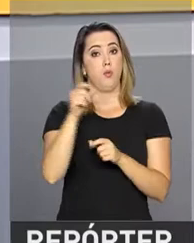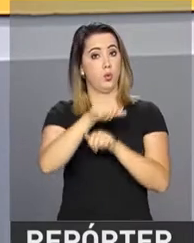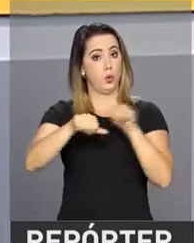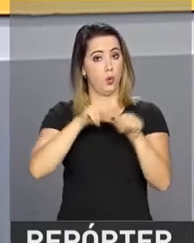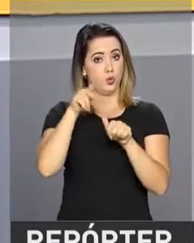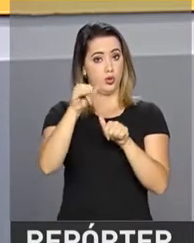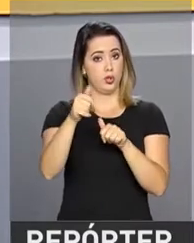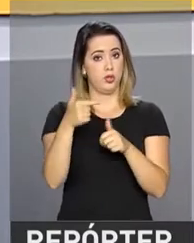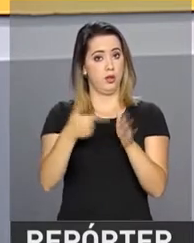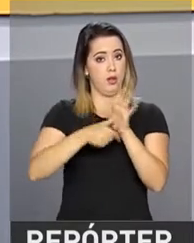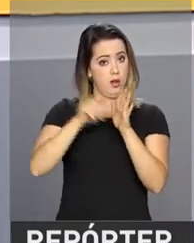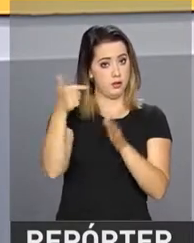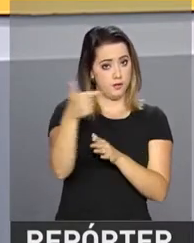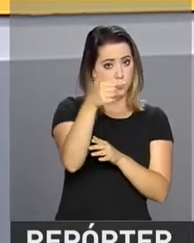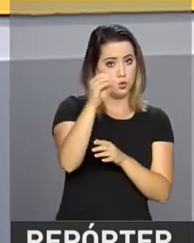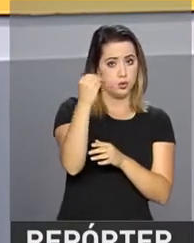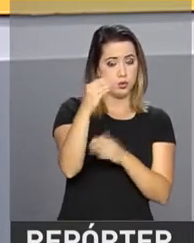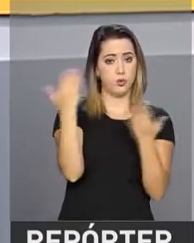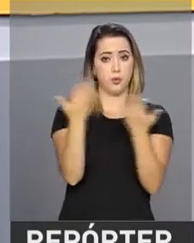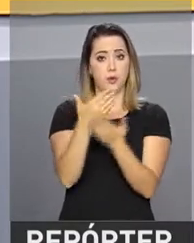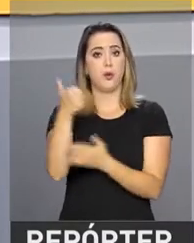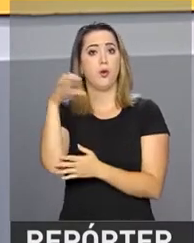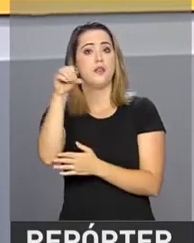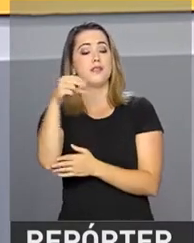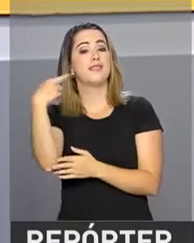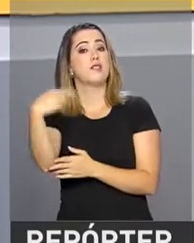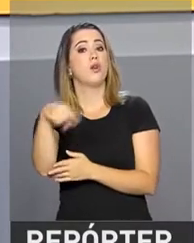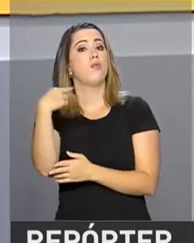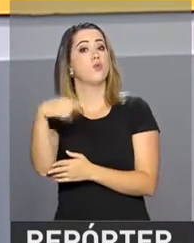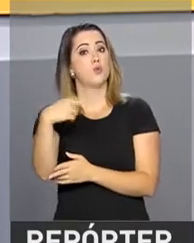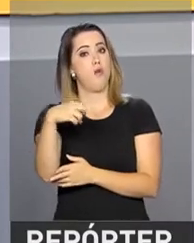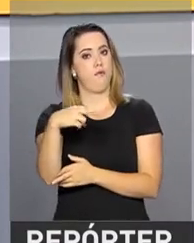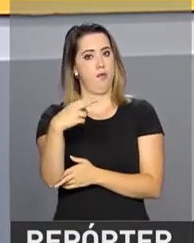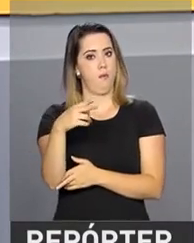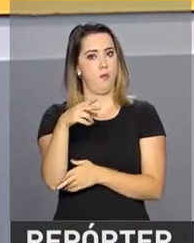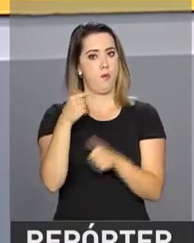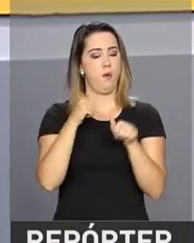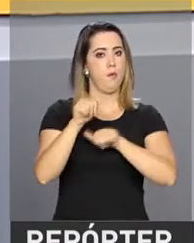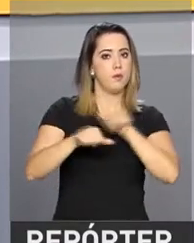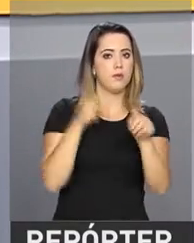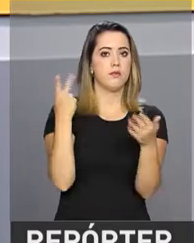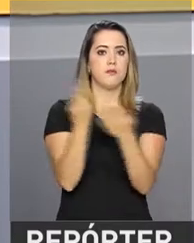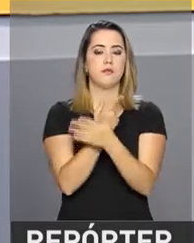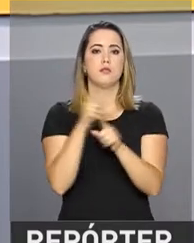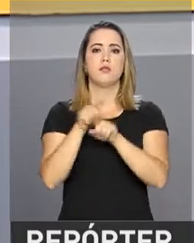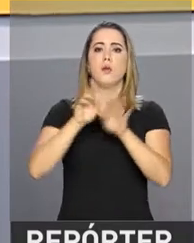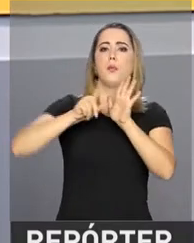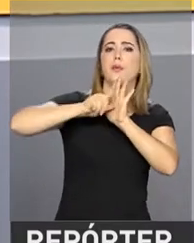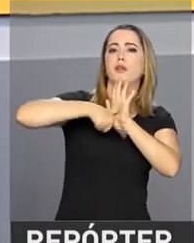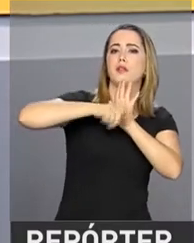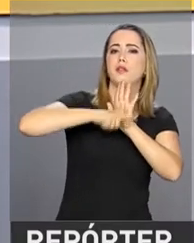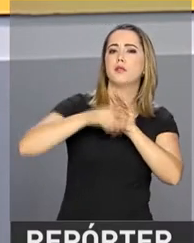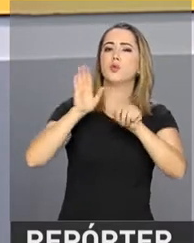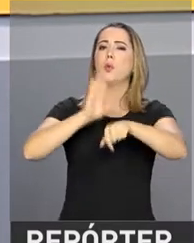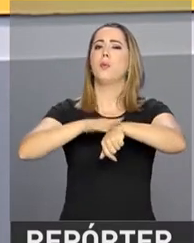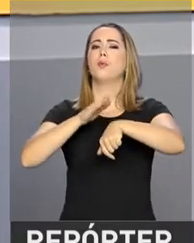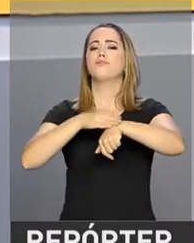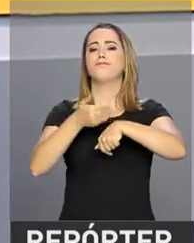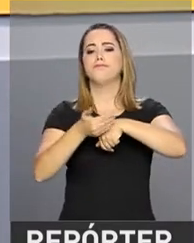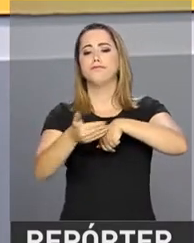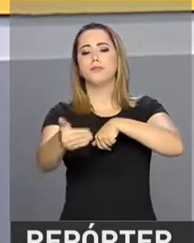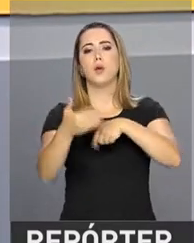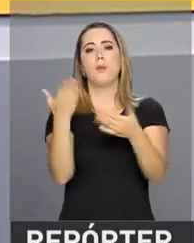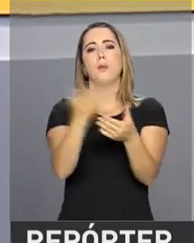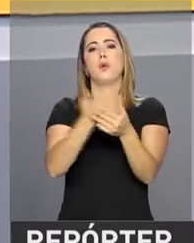agora será aplicada em 19 de novembro a mudança foi por conta de um atraso em uma das fases da licitação